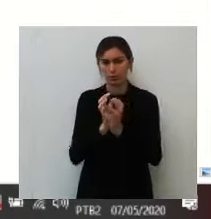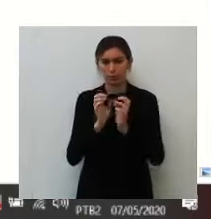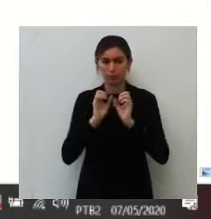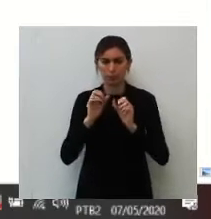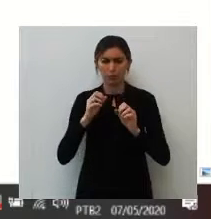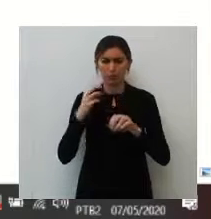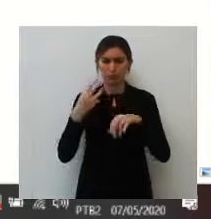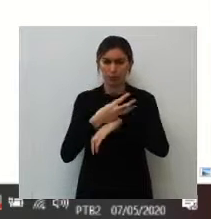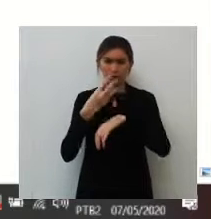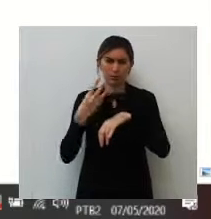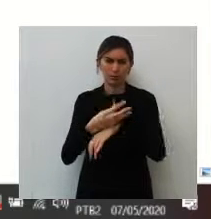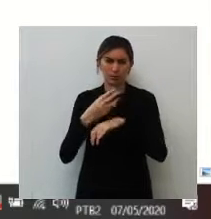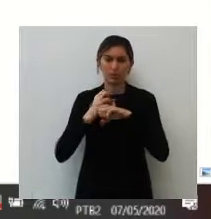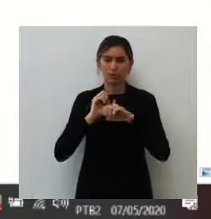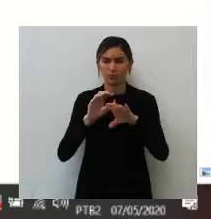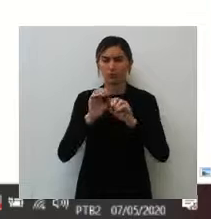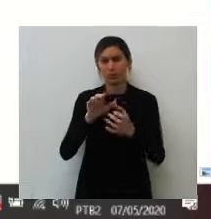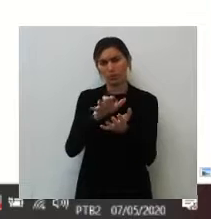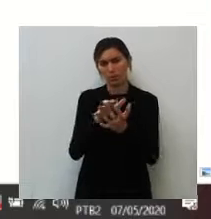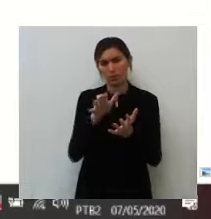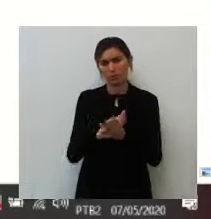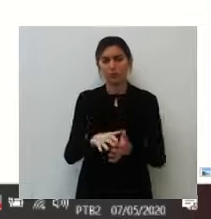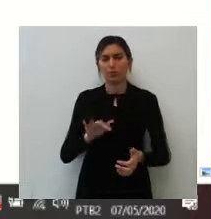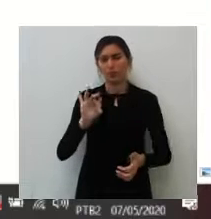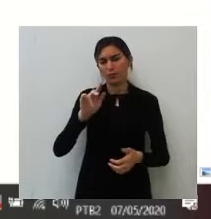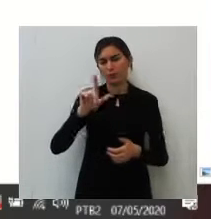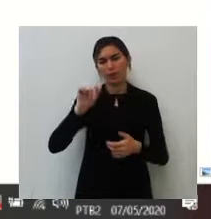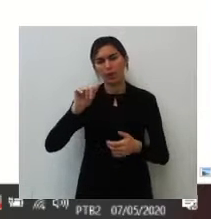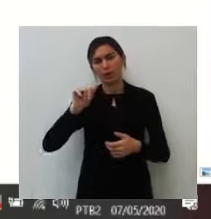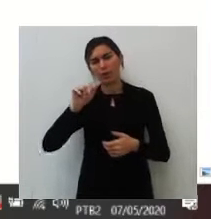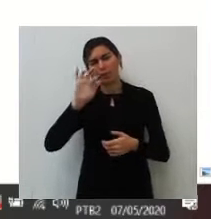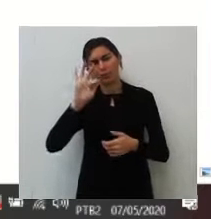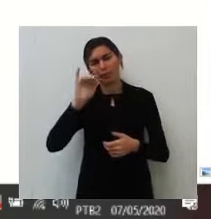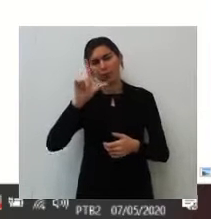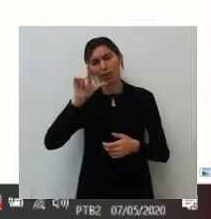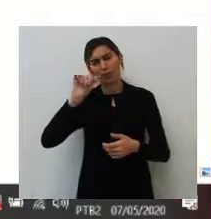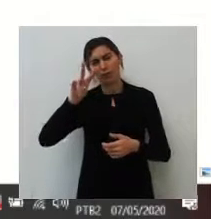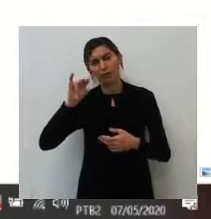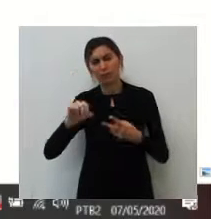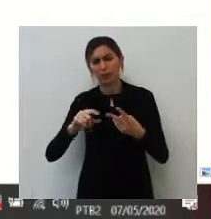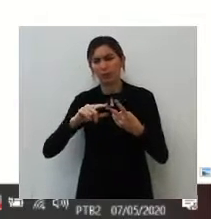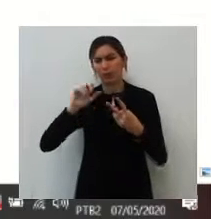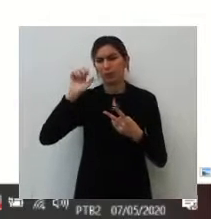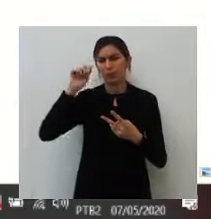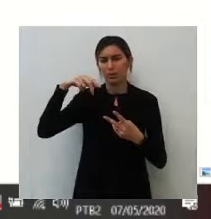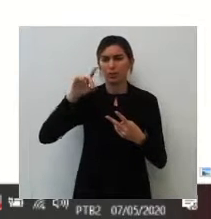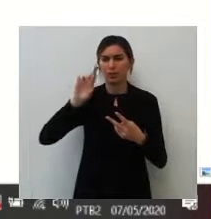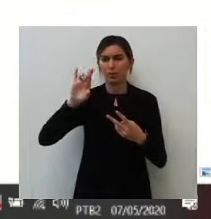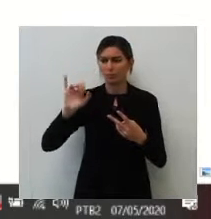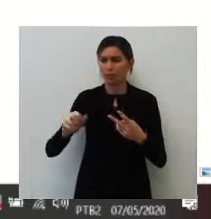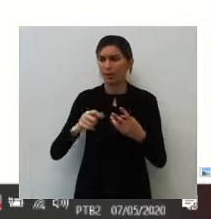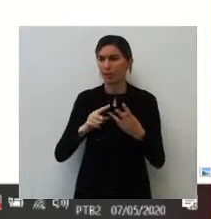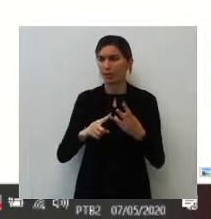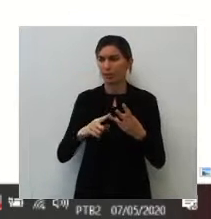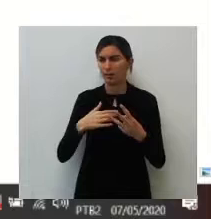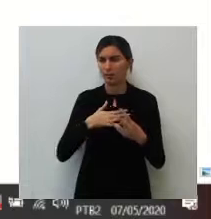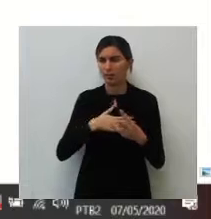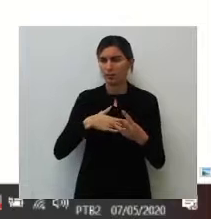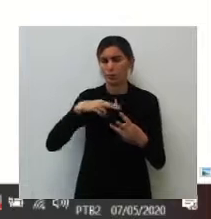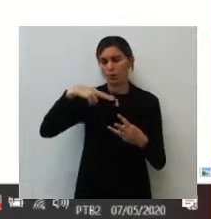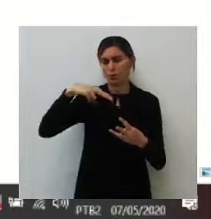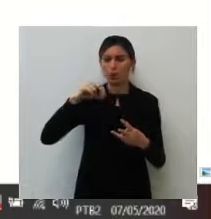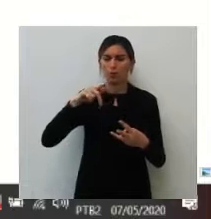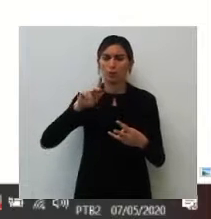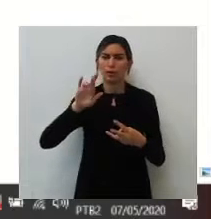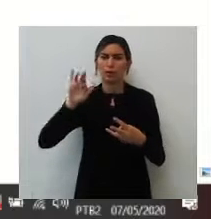do zap do educa educa flavinho andrei meu querido